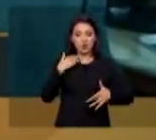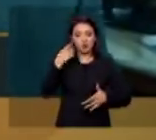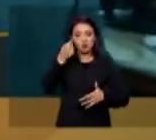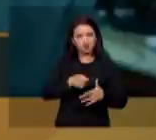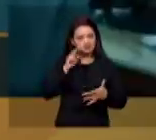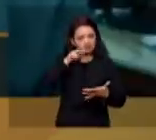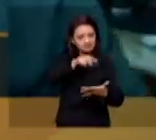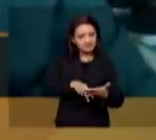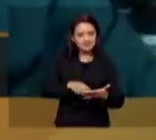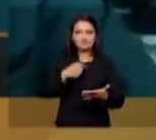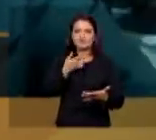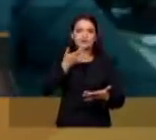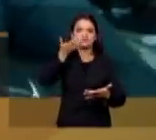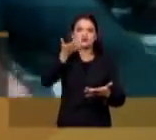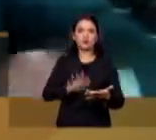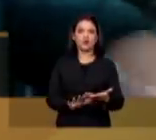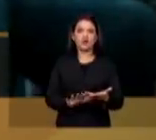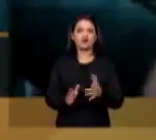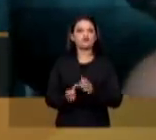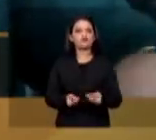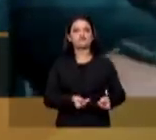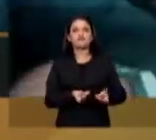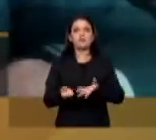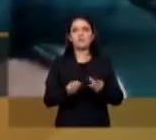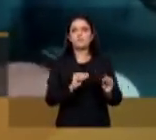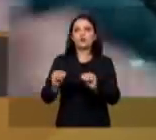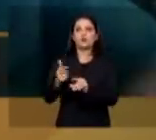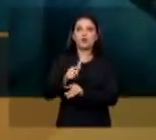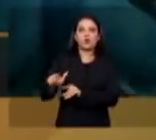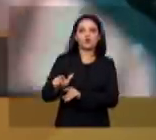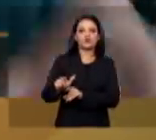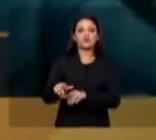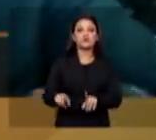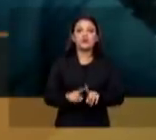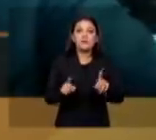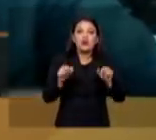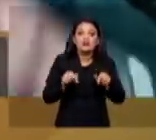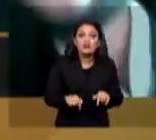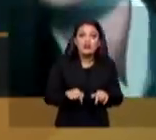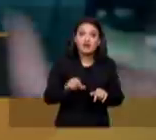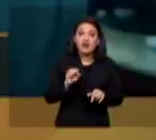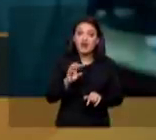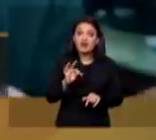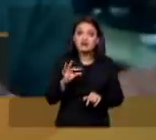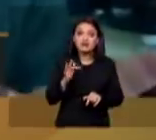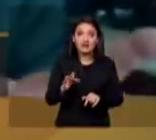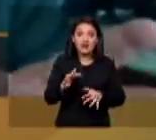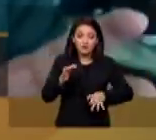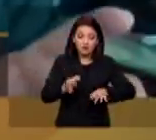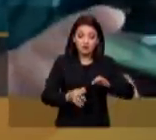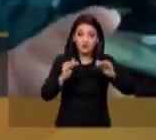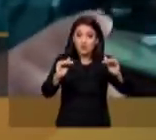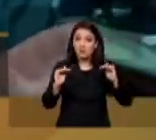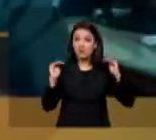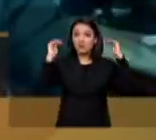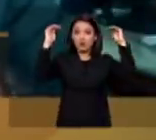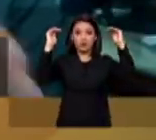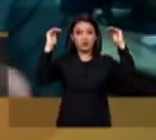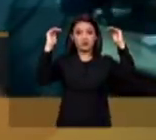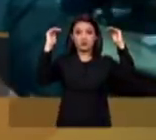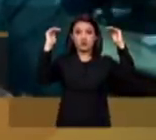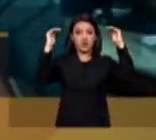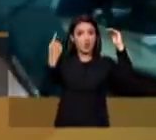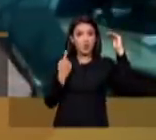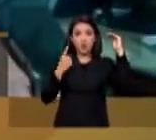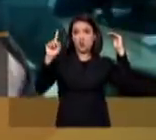ajuizada a ação no Supremo e estejamos já esquecendo que o Supremo é o órgão máximo do Judiciário e